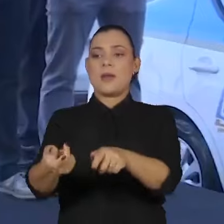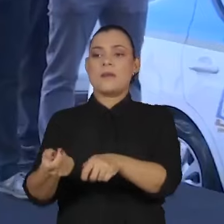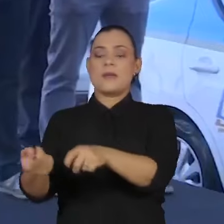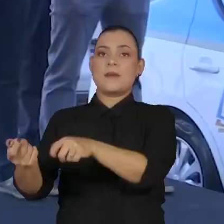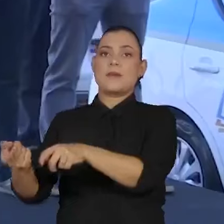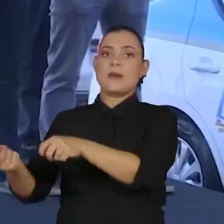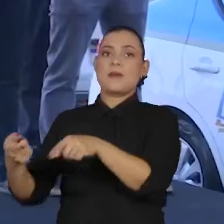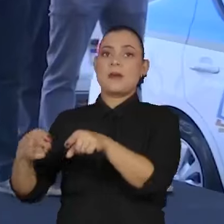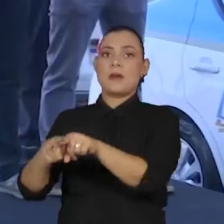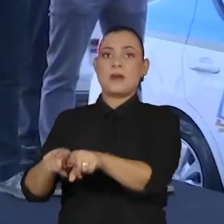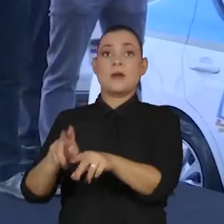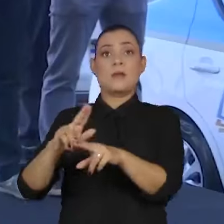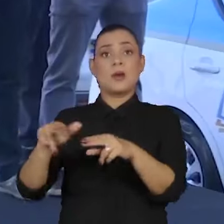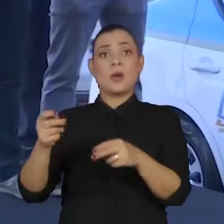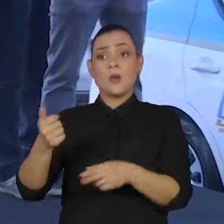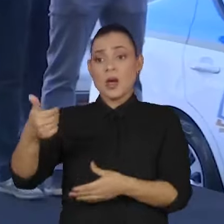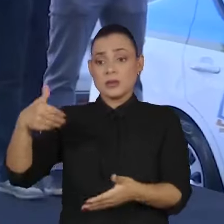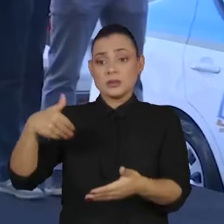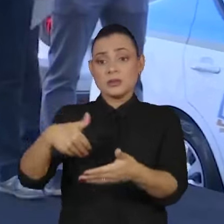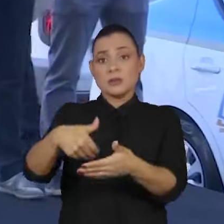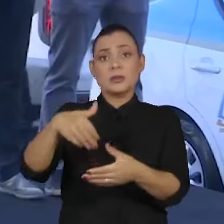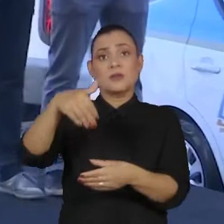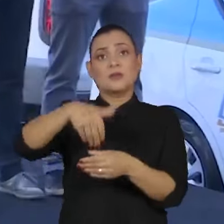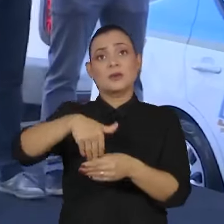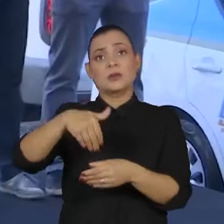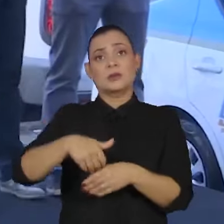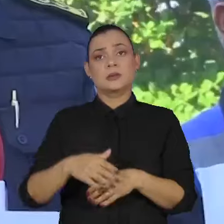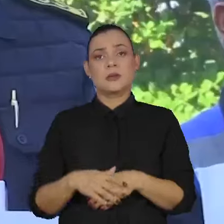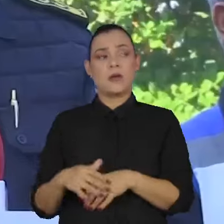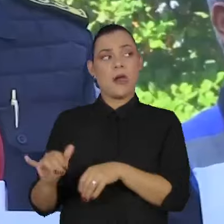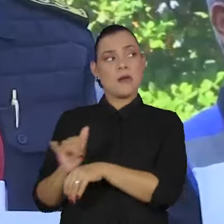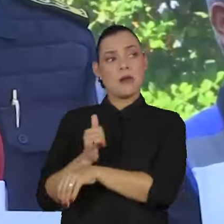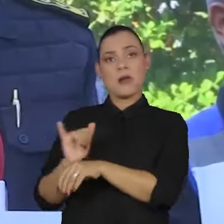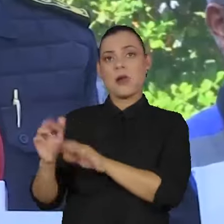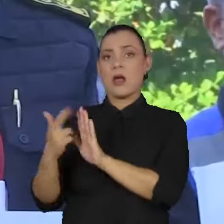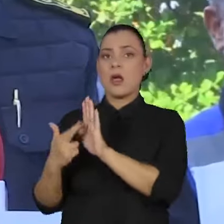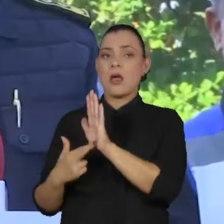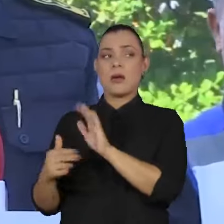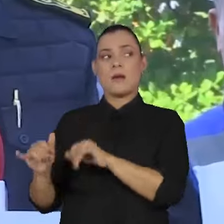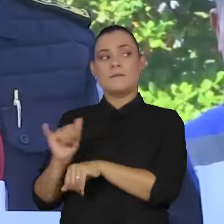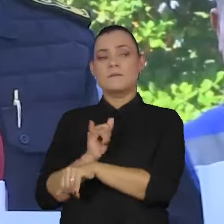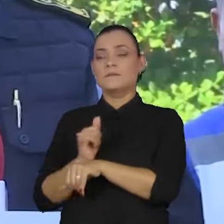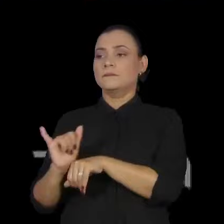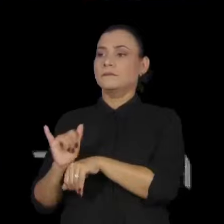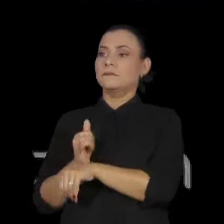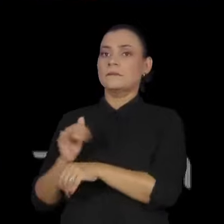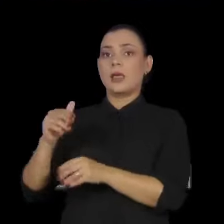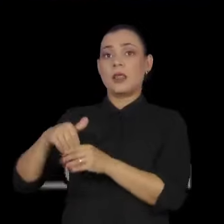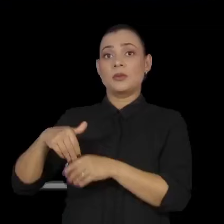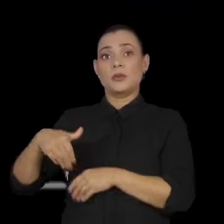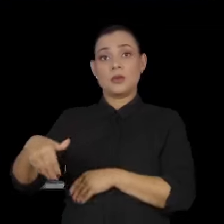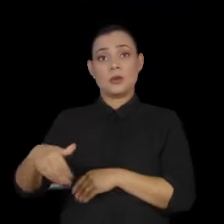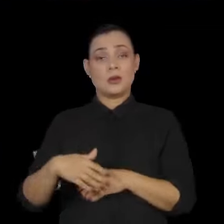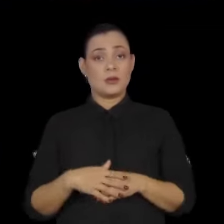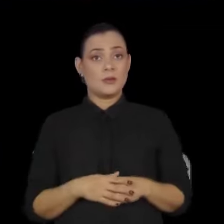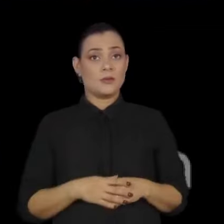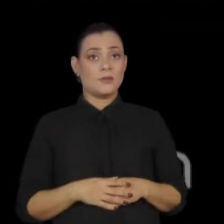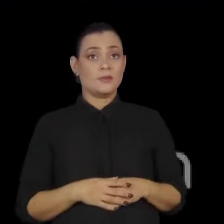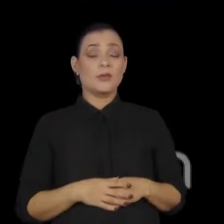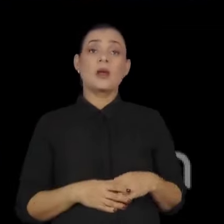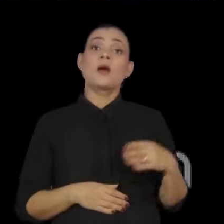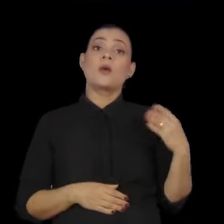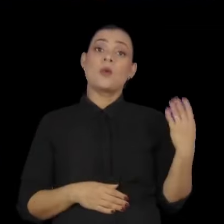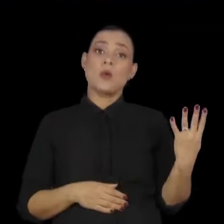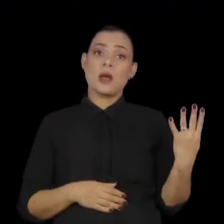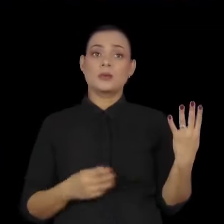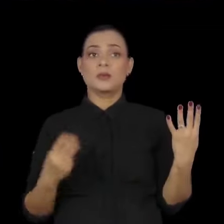à vésperas do início da campanha eleitoral driblando regras administrativas e eleitorais por quatro votos a